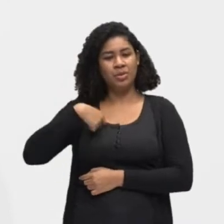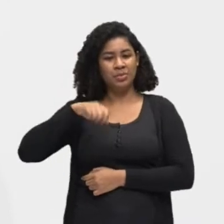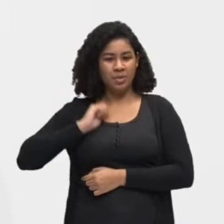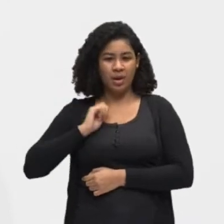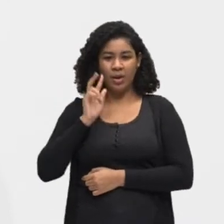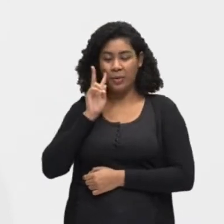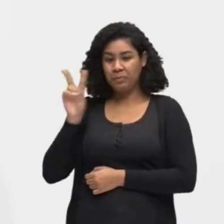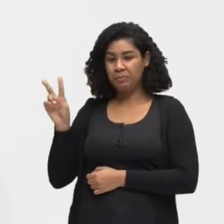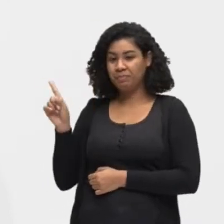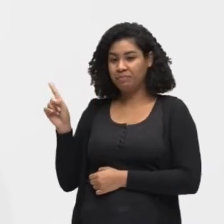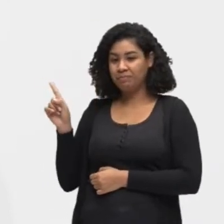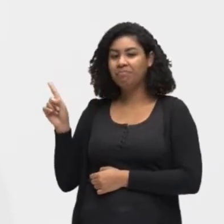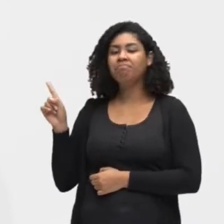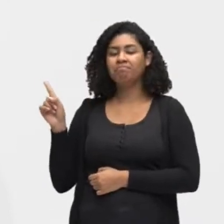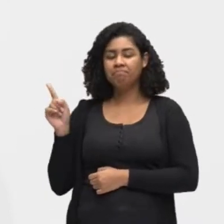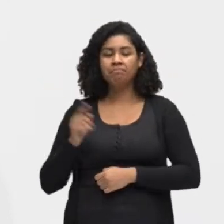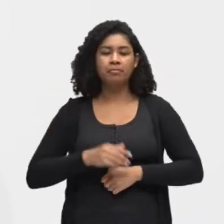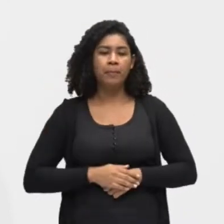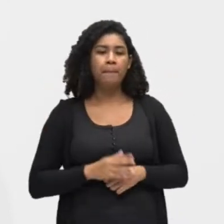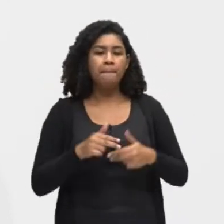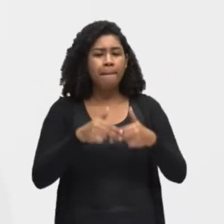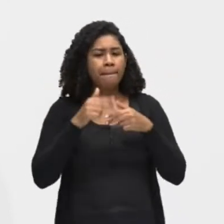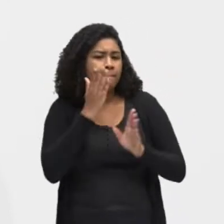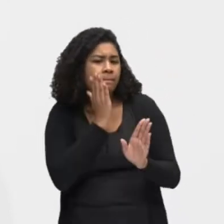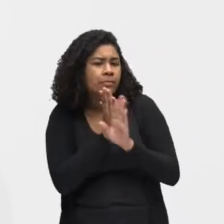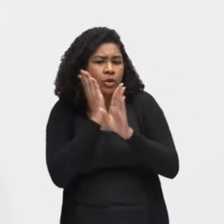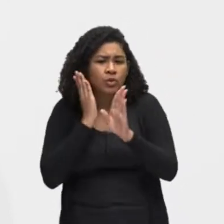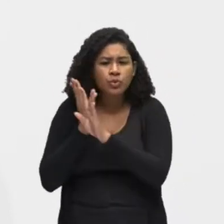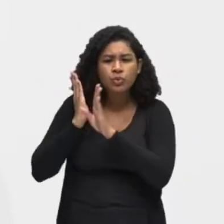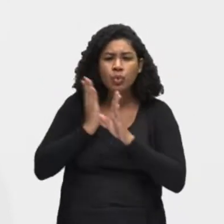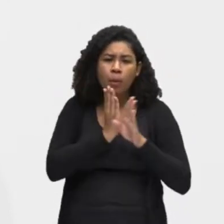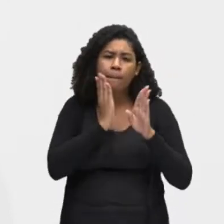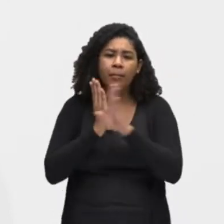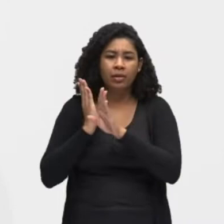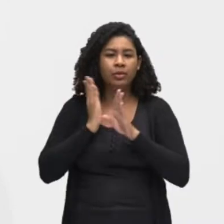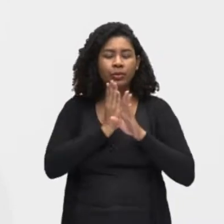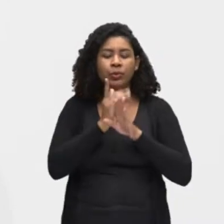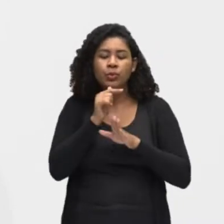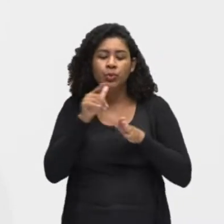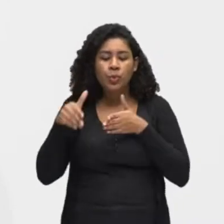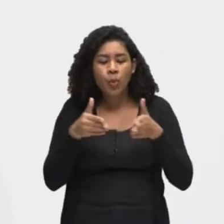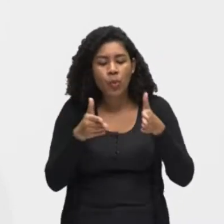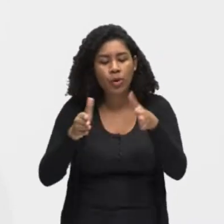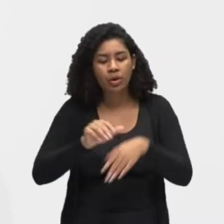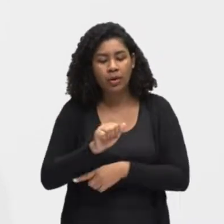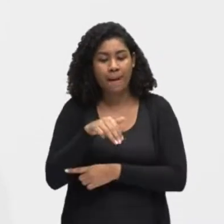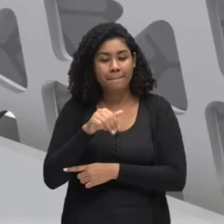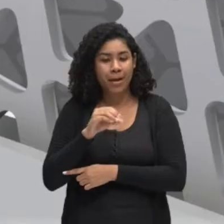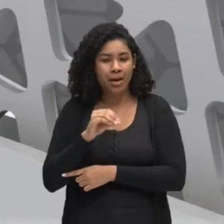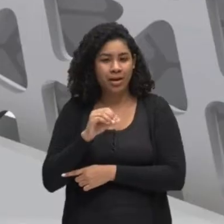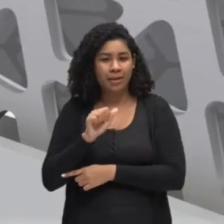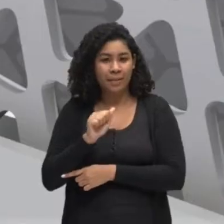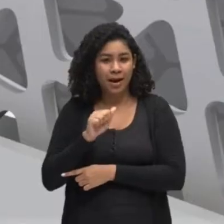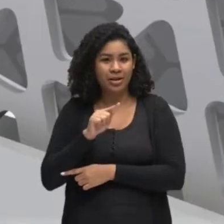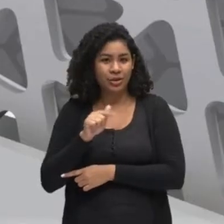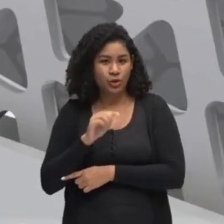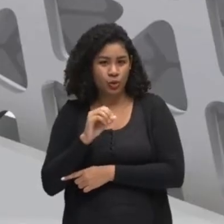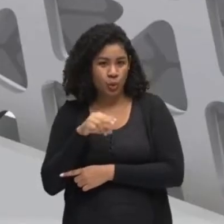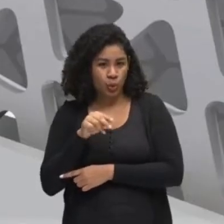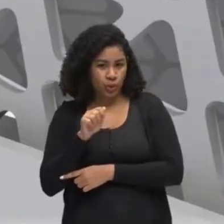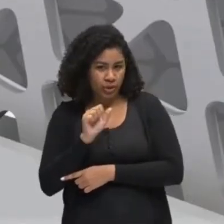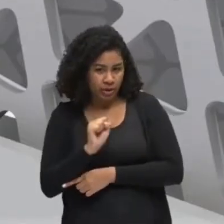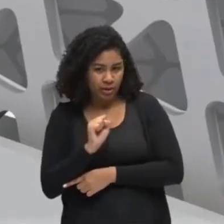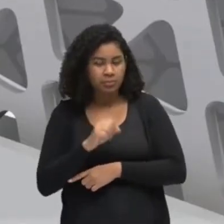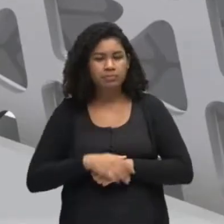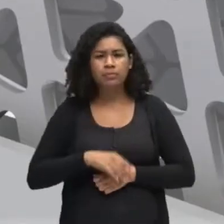é atribuída a descoberta pelos europeus do rio Amazonas. Olhem aqui para a professora rapidamente. Vocês já sabem